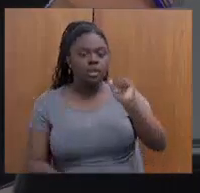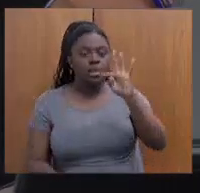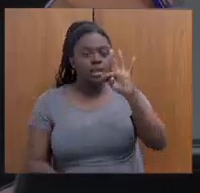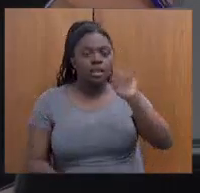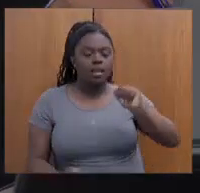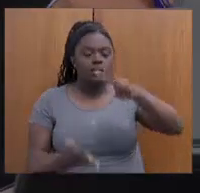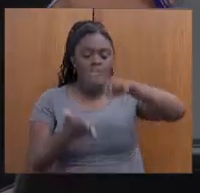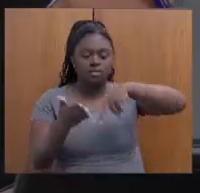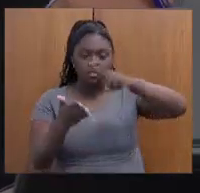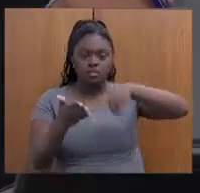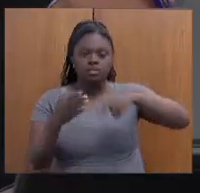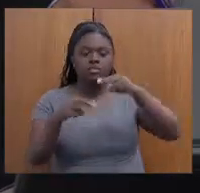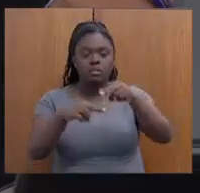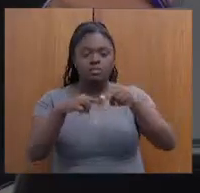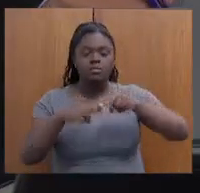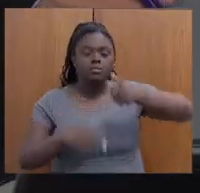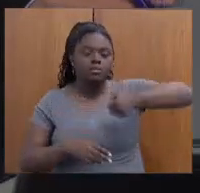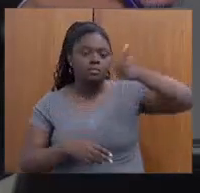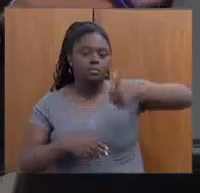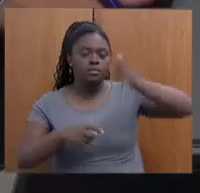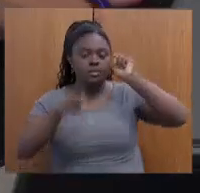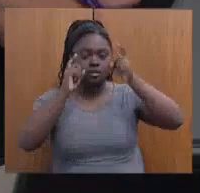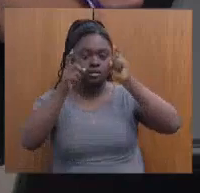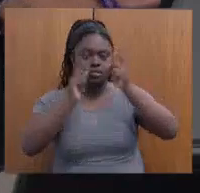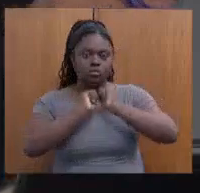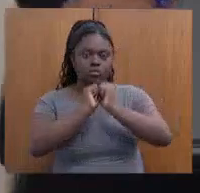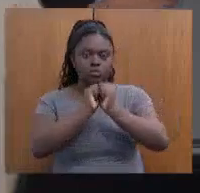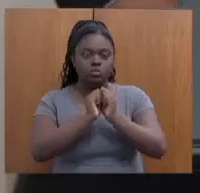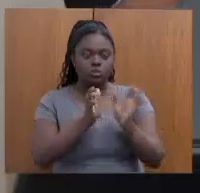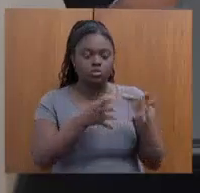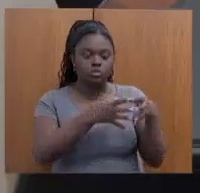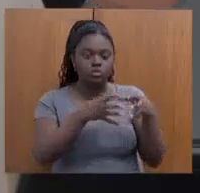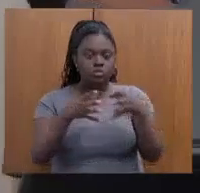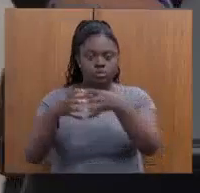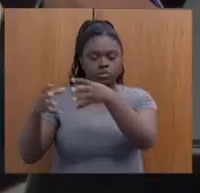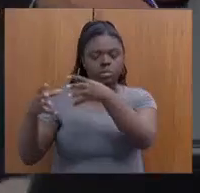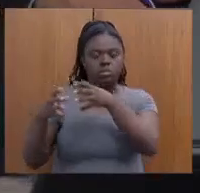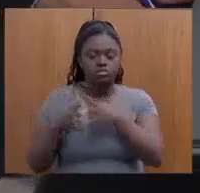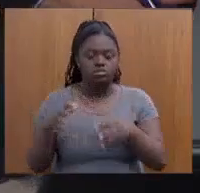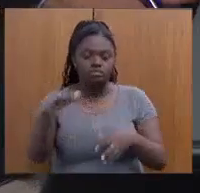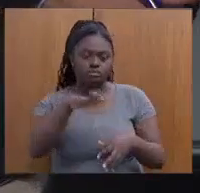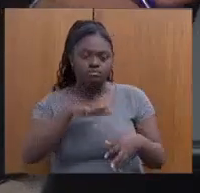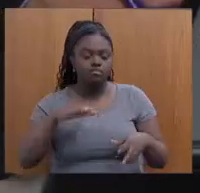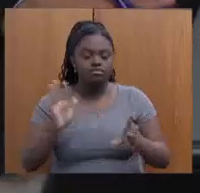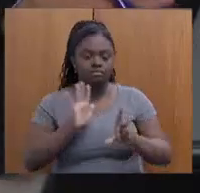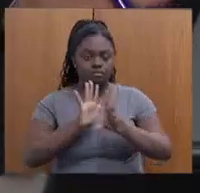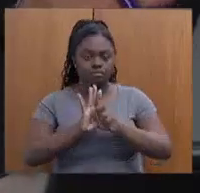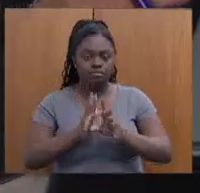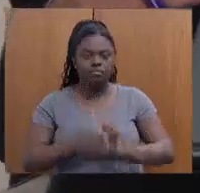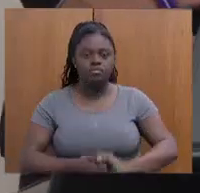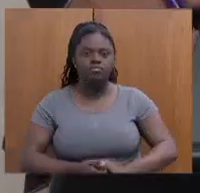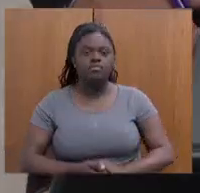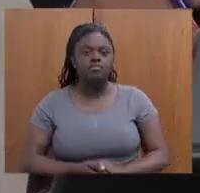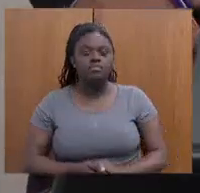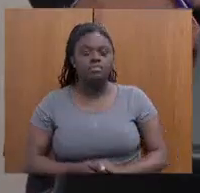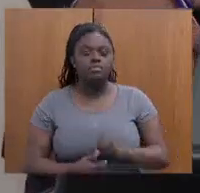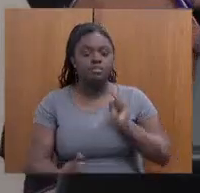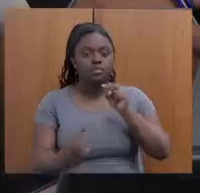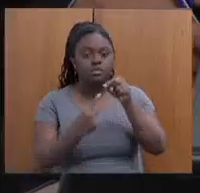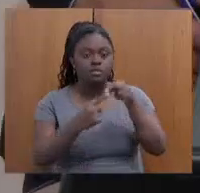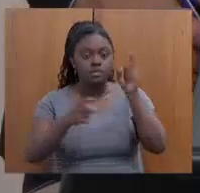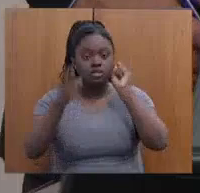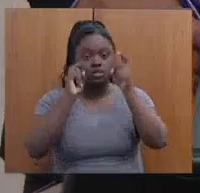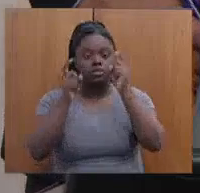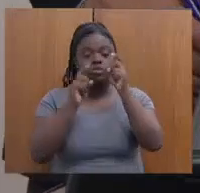por se tratar da primeira reunião conjunta dessas comissões na sessão legislativa. Finalidade. Essa reunião se